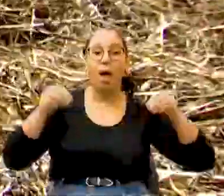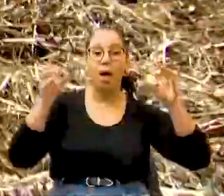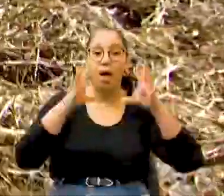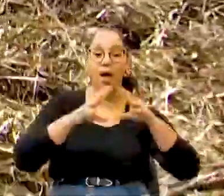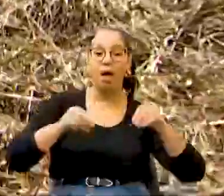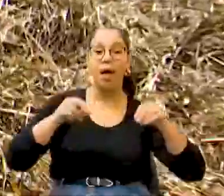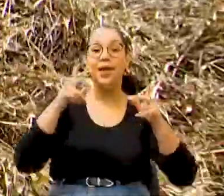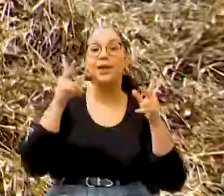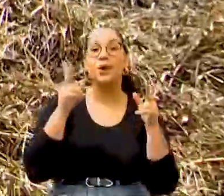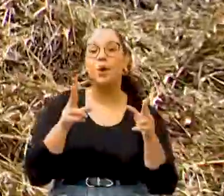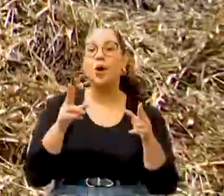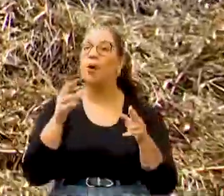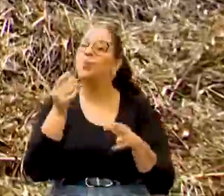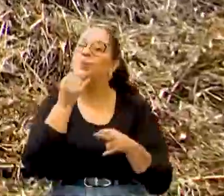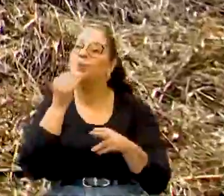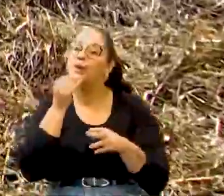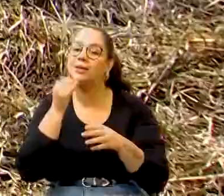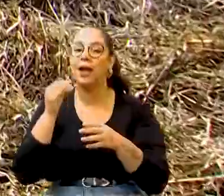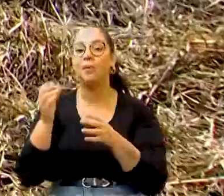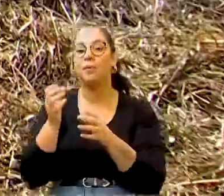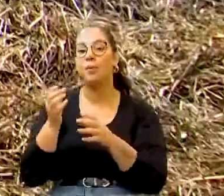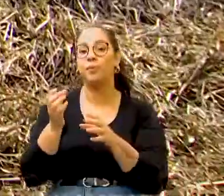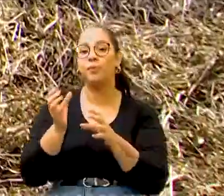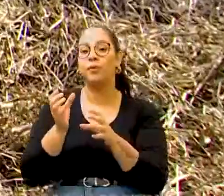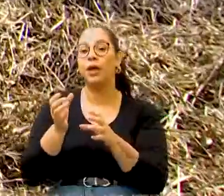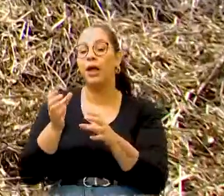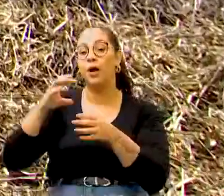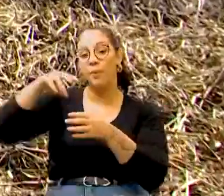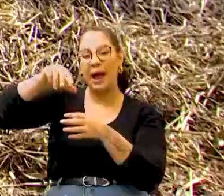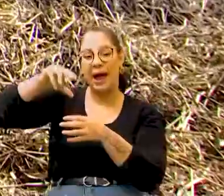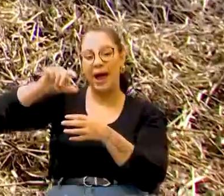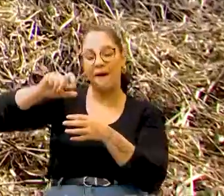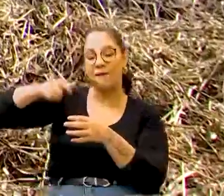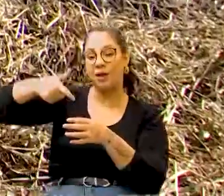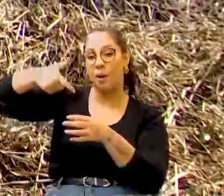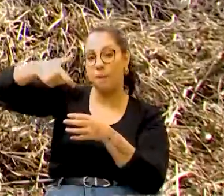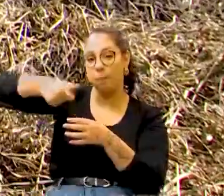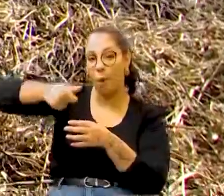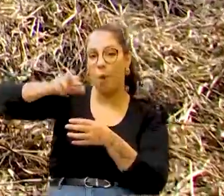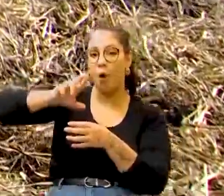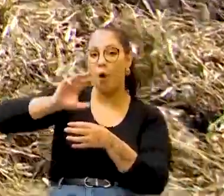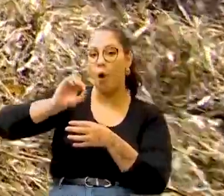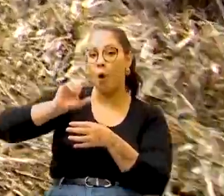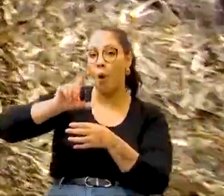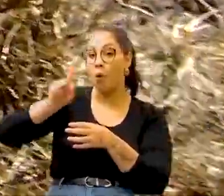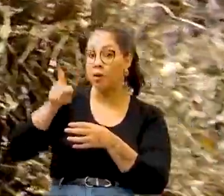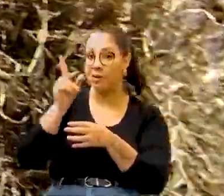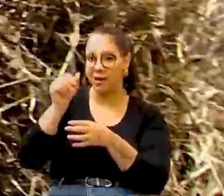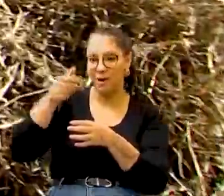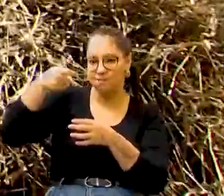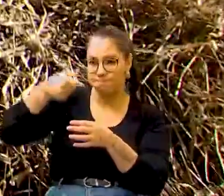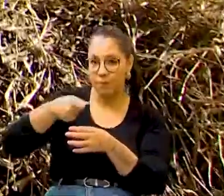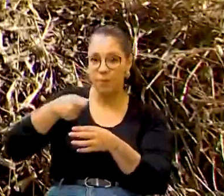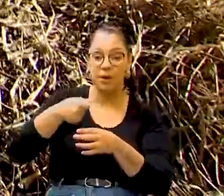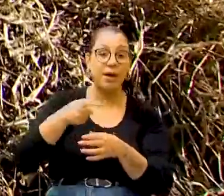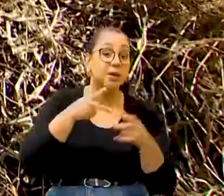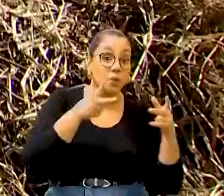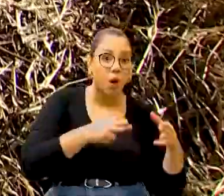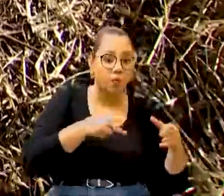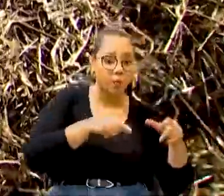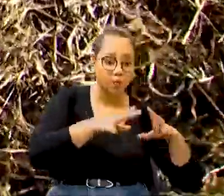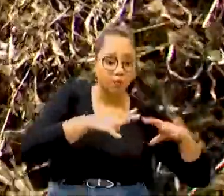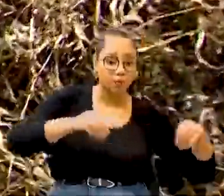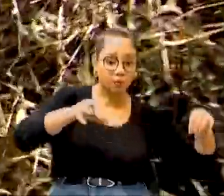palha, ela funciona como uma rolha. O que significa funcionar como uma rolha? Ela mantém o